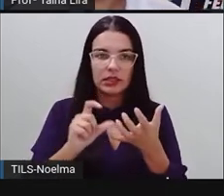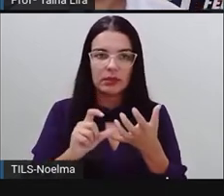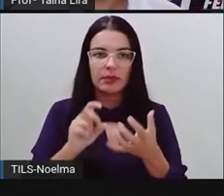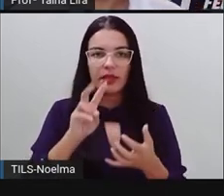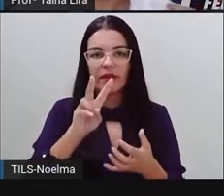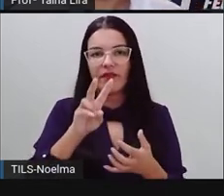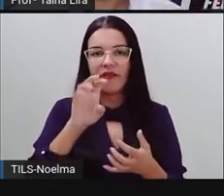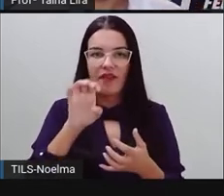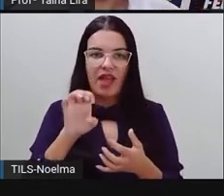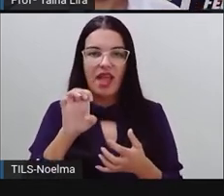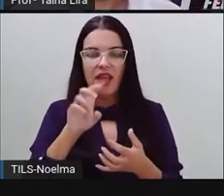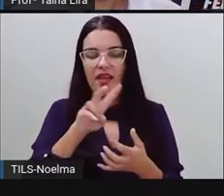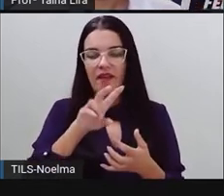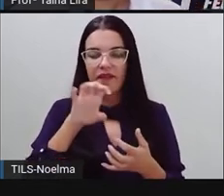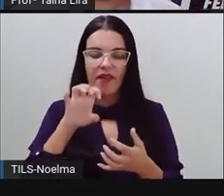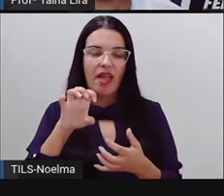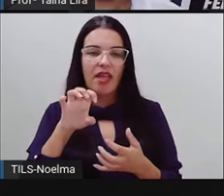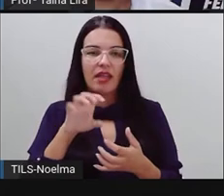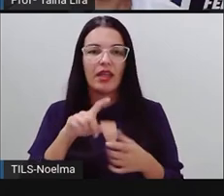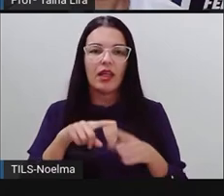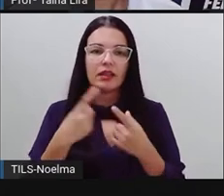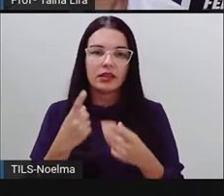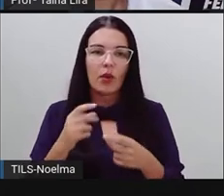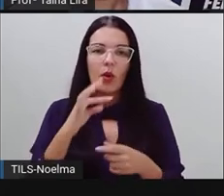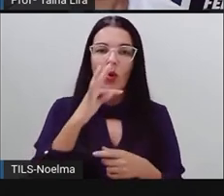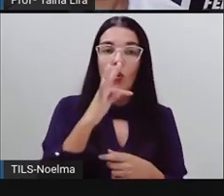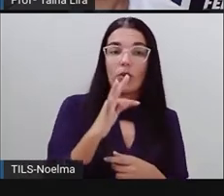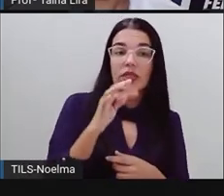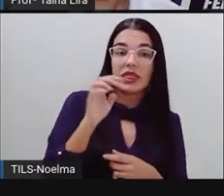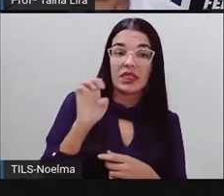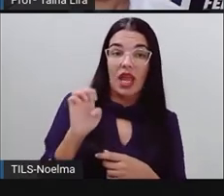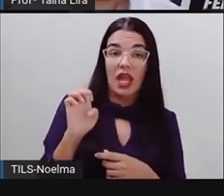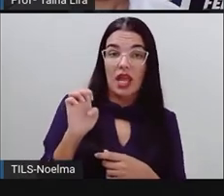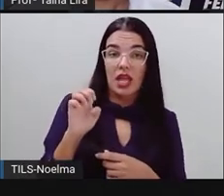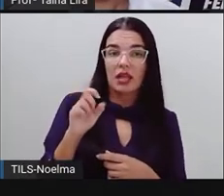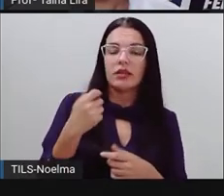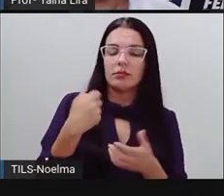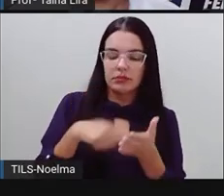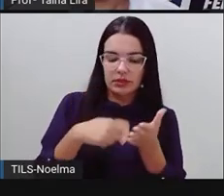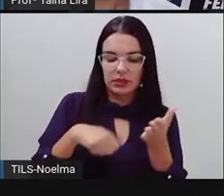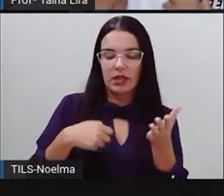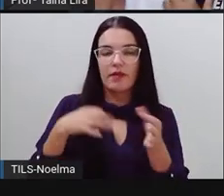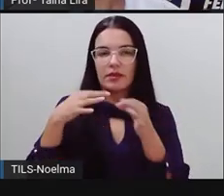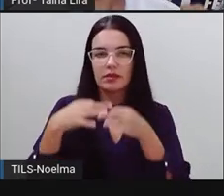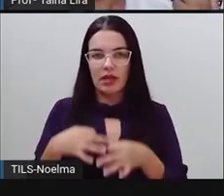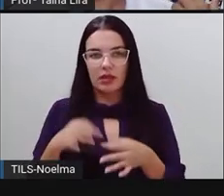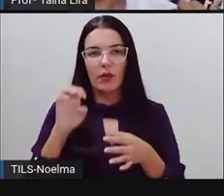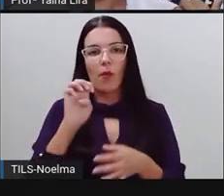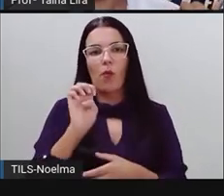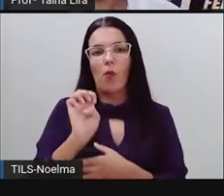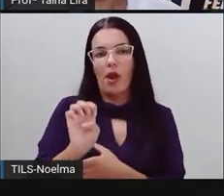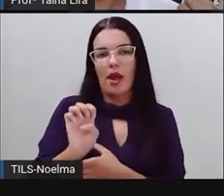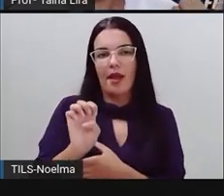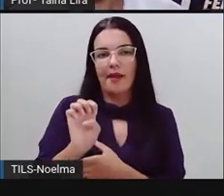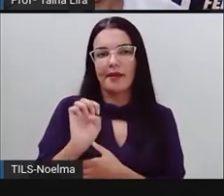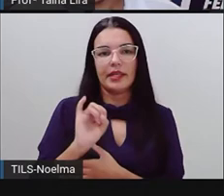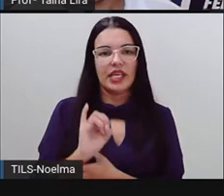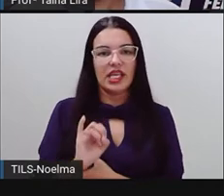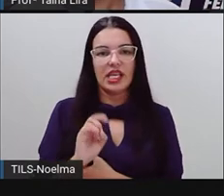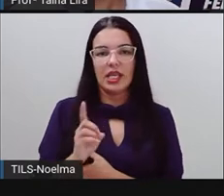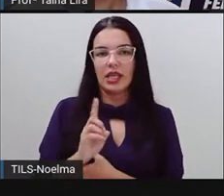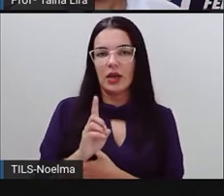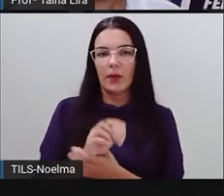sílaba ver ver por isso é nós não vamos escrever com ih nós vamos escrever com